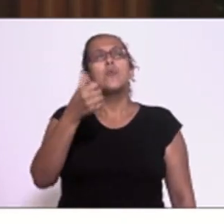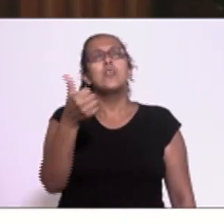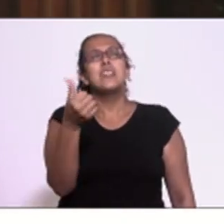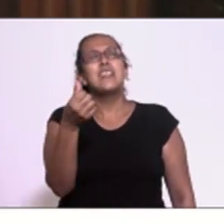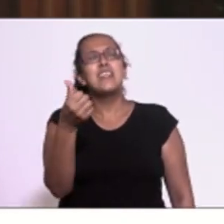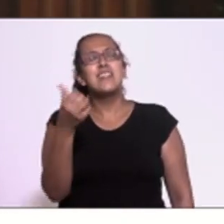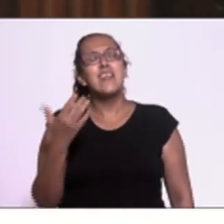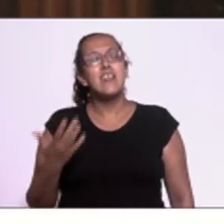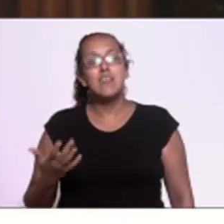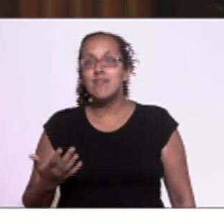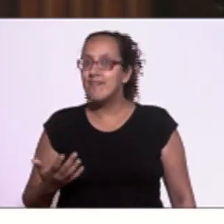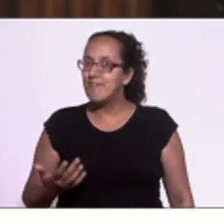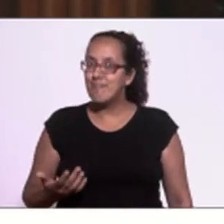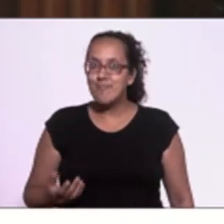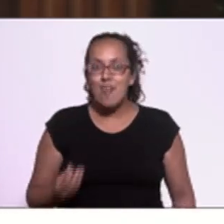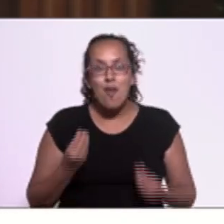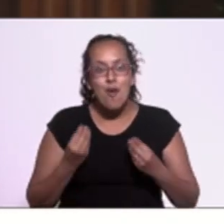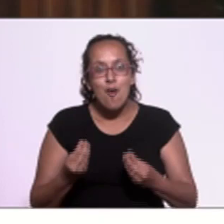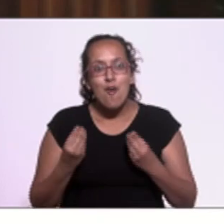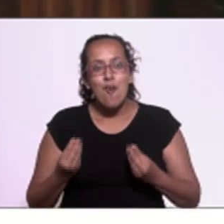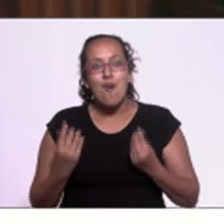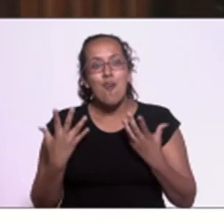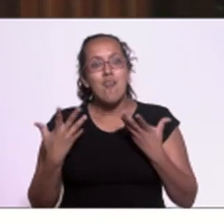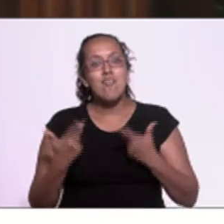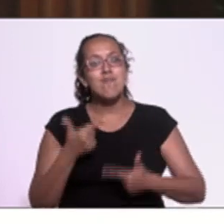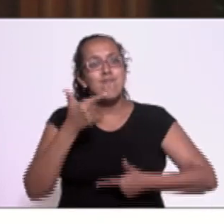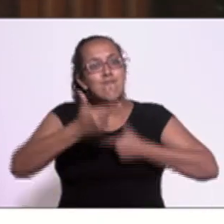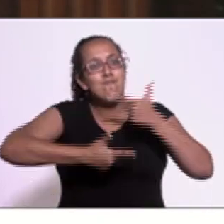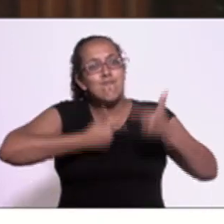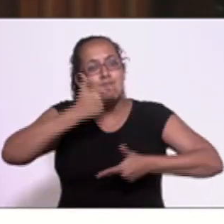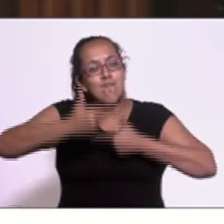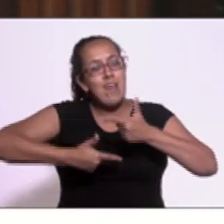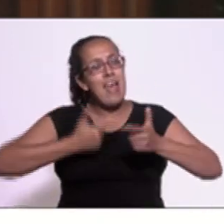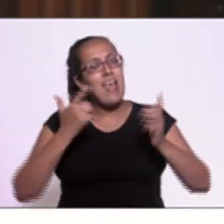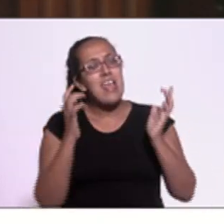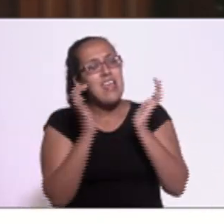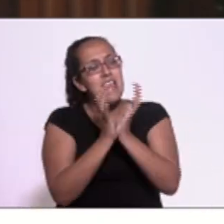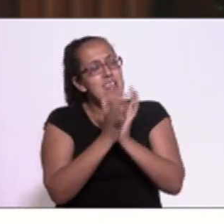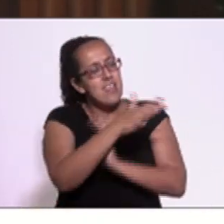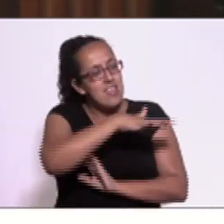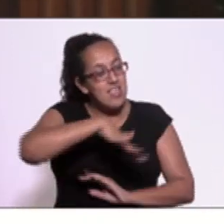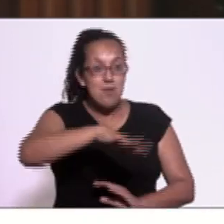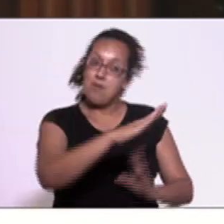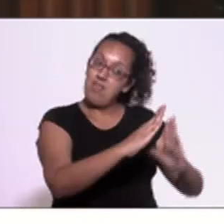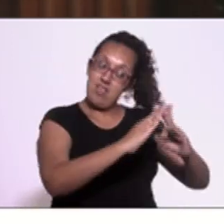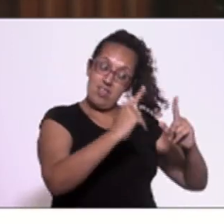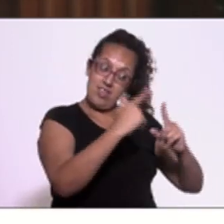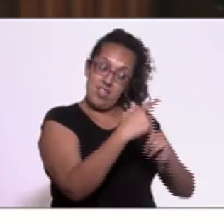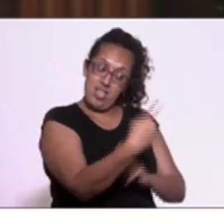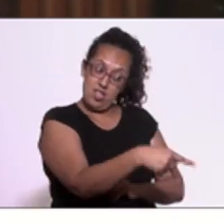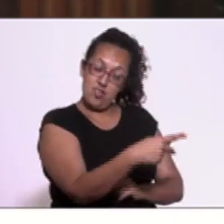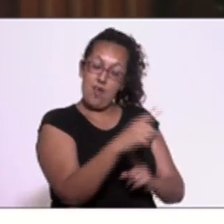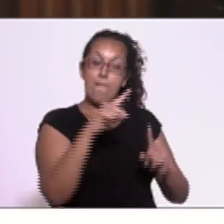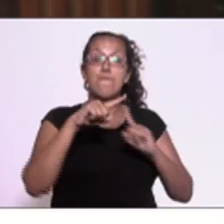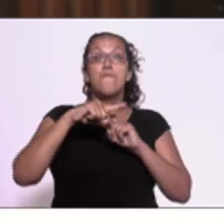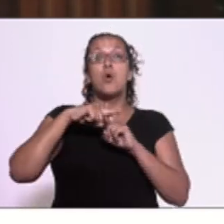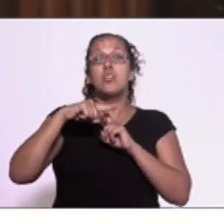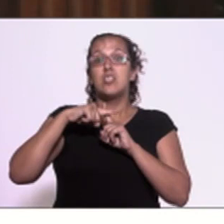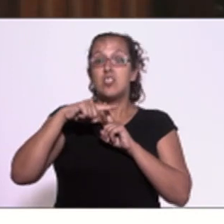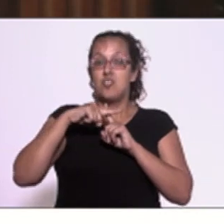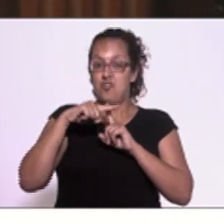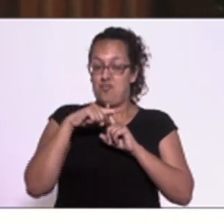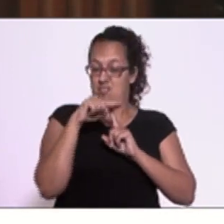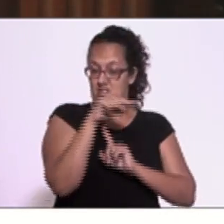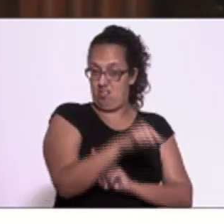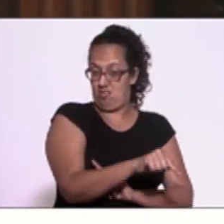Foi incansável o trabalho de toda a equipe do Templo Positivista, da Igreja Positivista, no